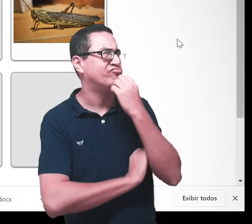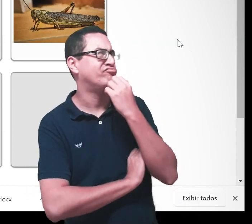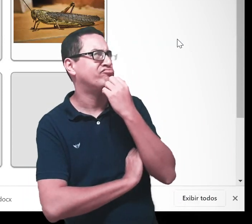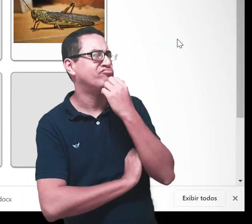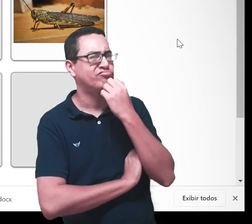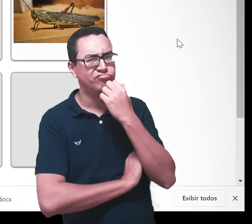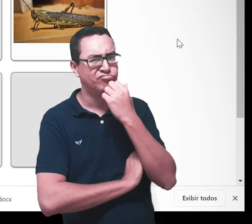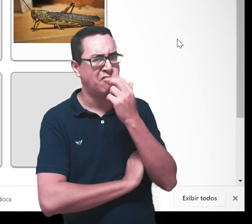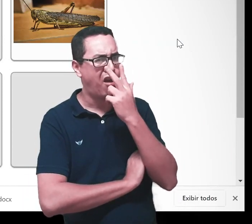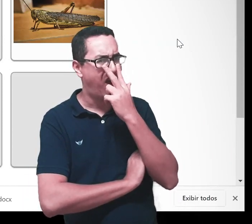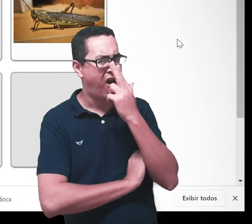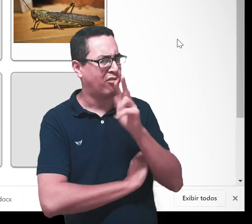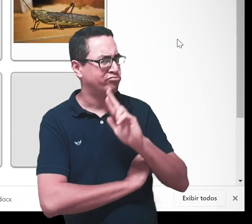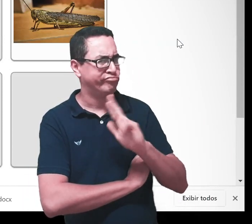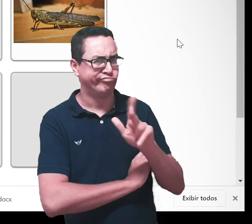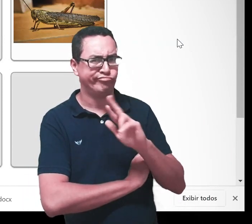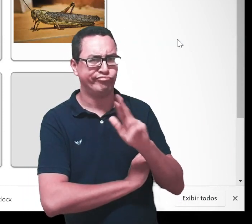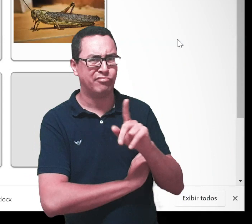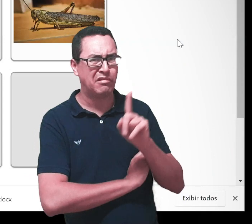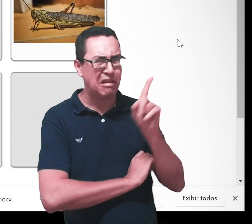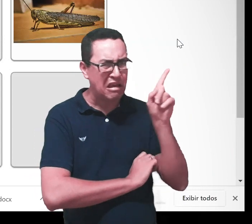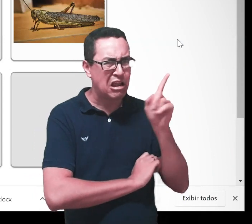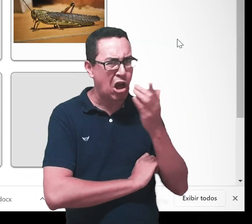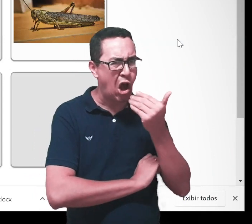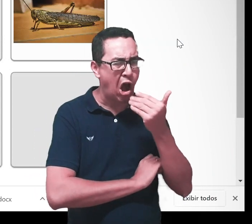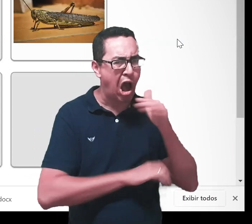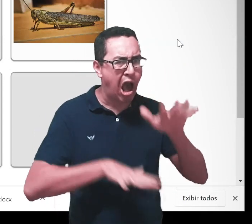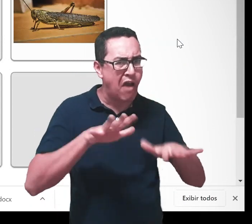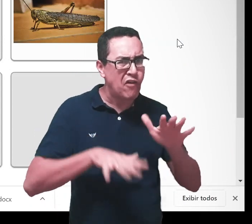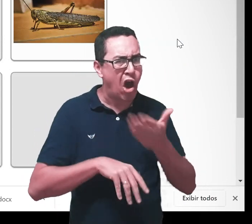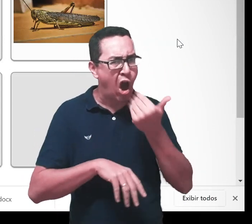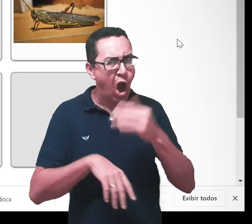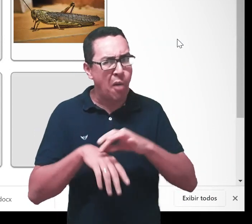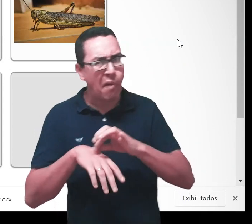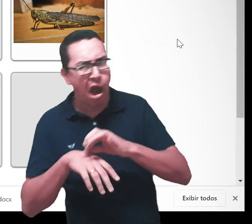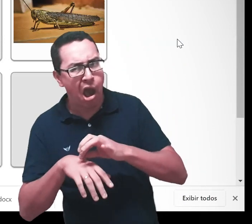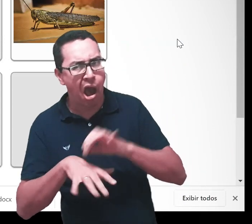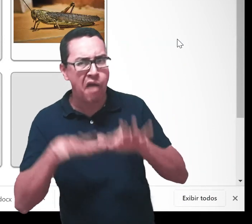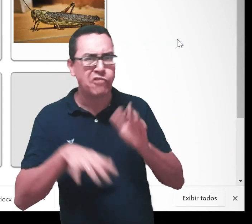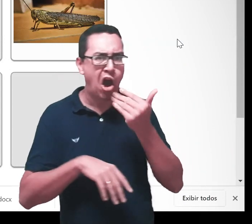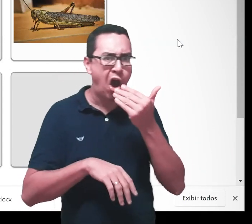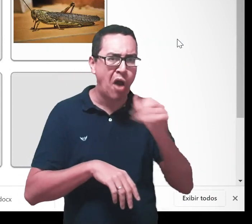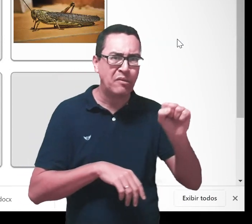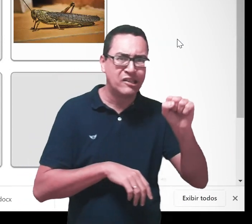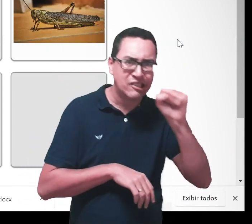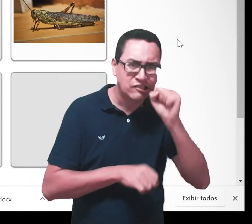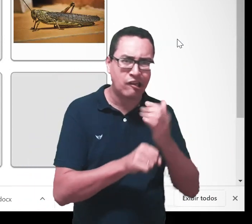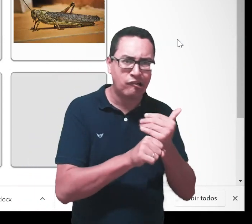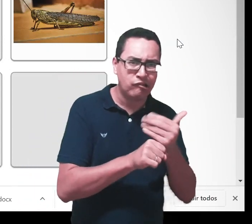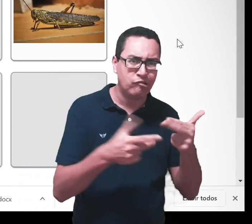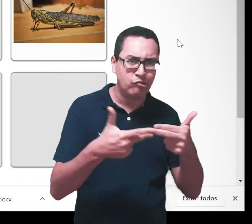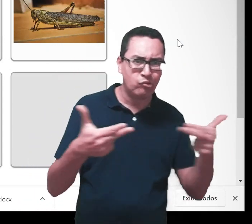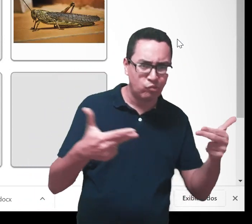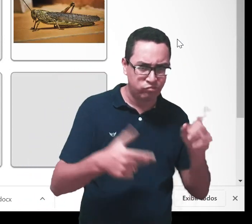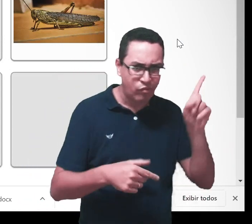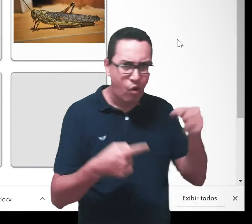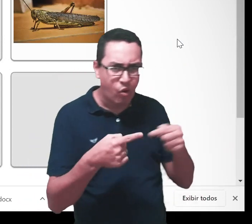não. Às vezes come carne, às vezes come legumes. O que vocês acham que o grilo